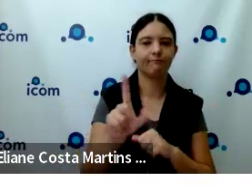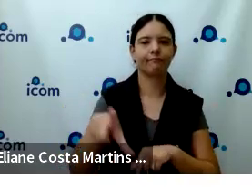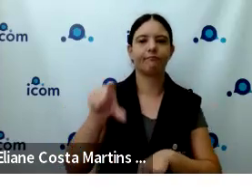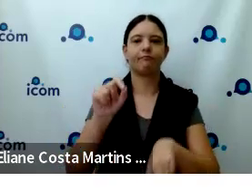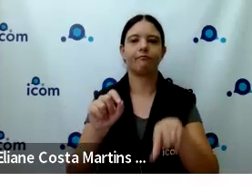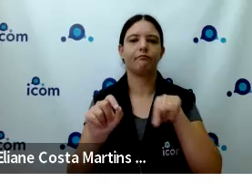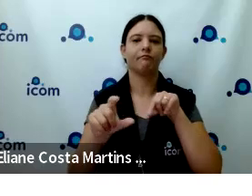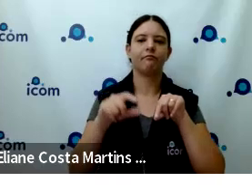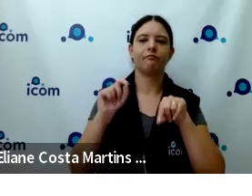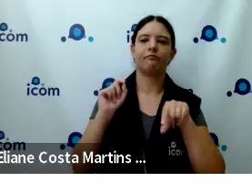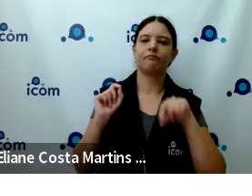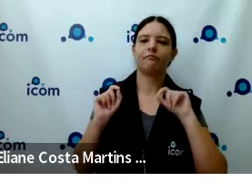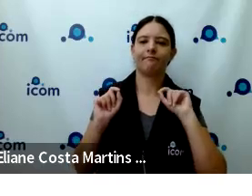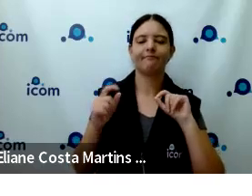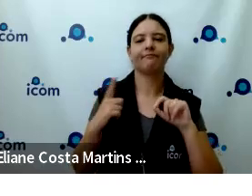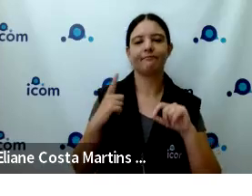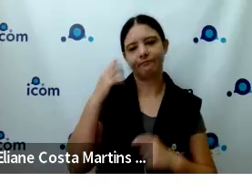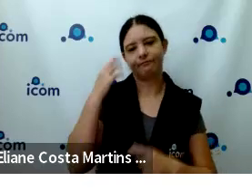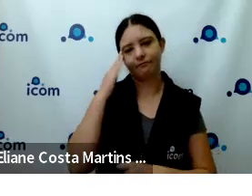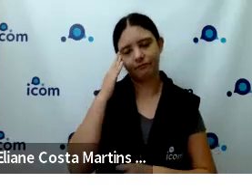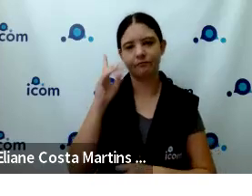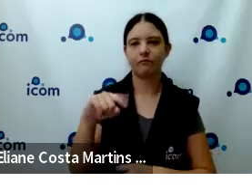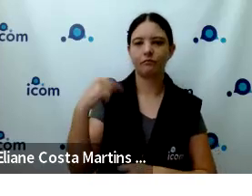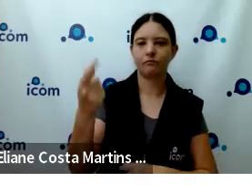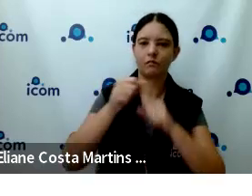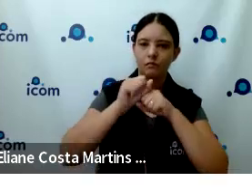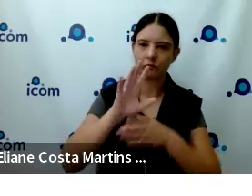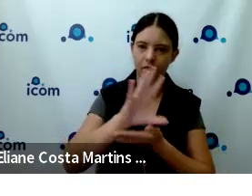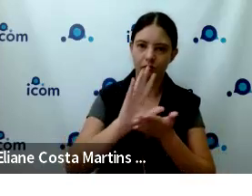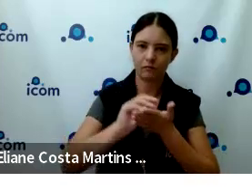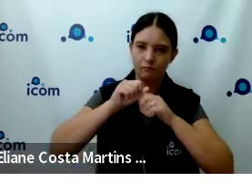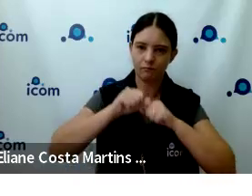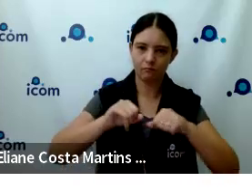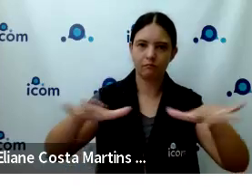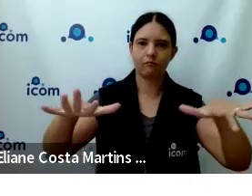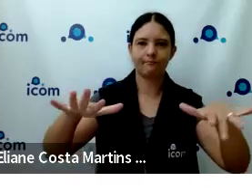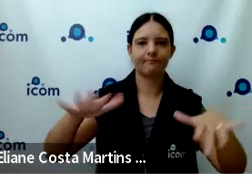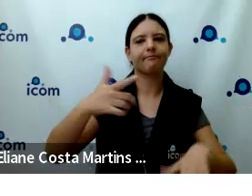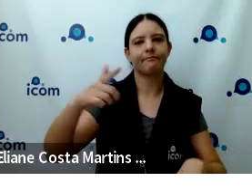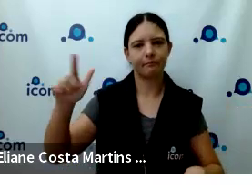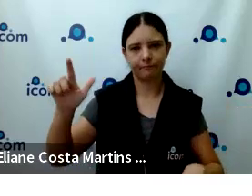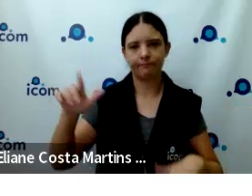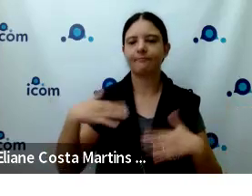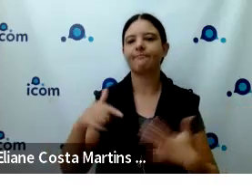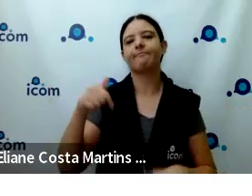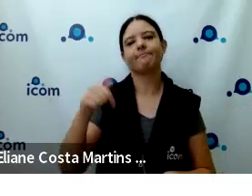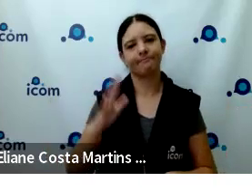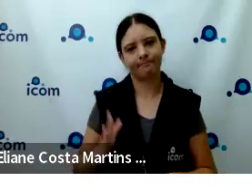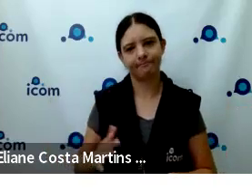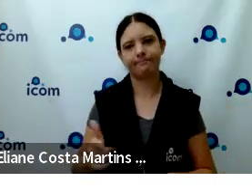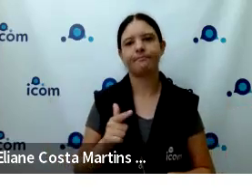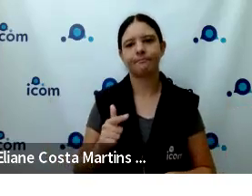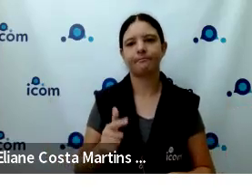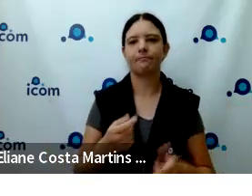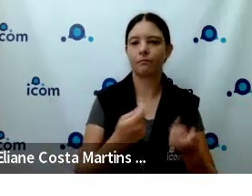que vão resultar em entendimentos que serão replicados em todos os demais. Isso existe no processo judicial no Brasil, no